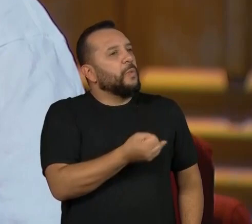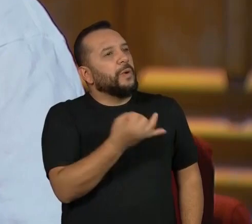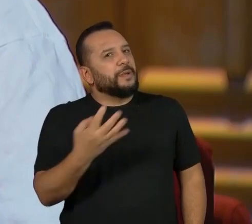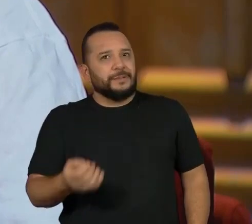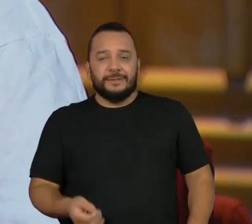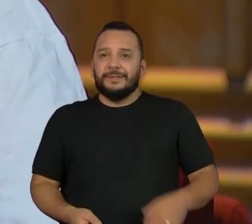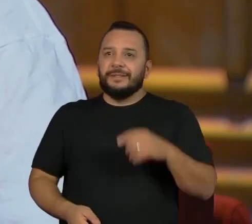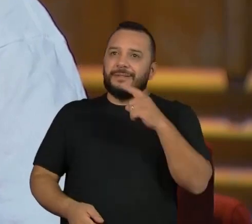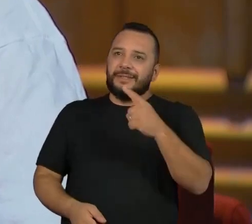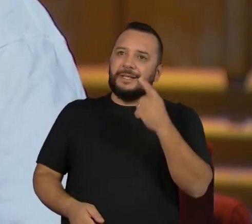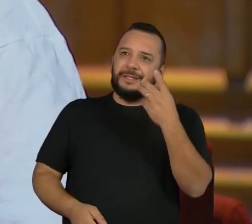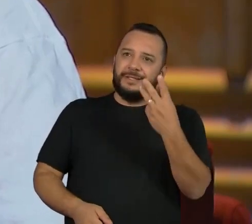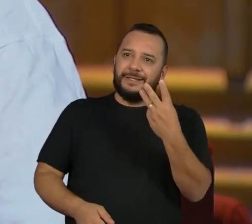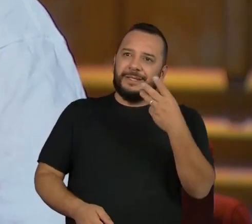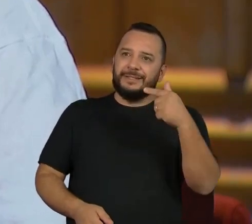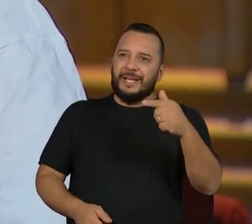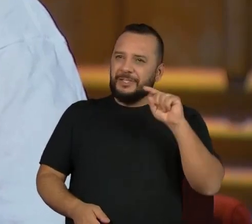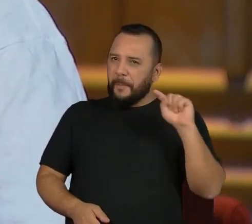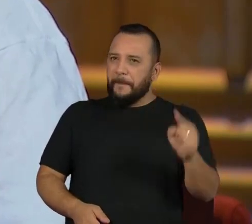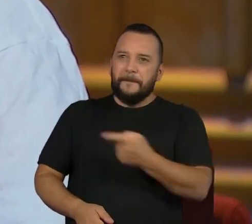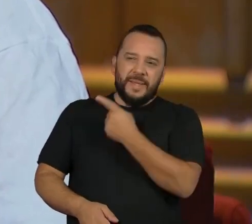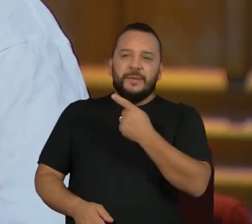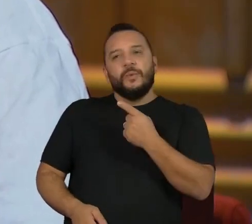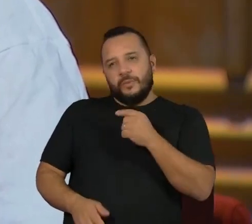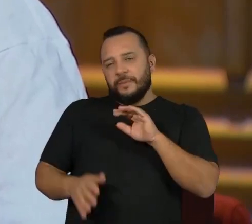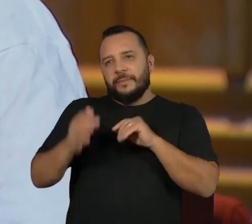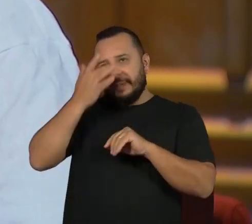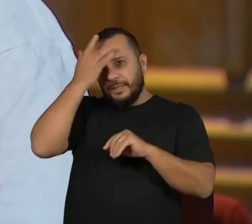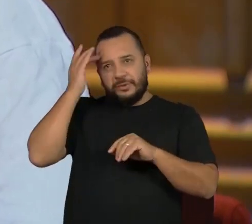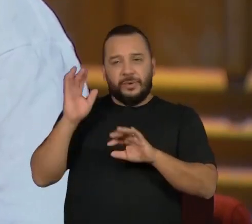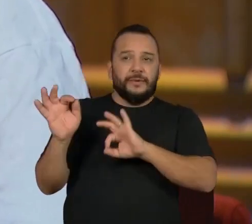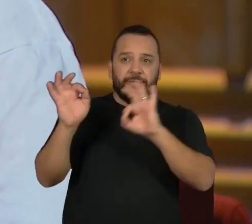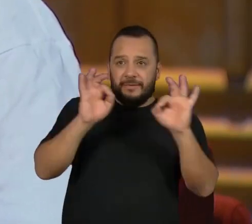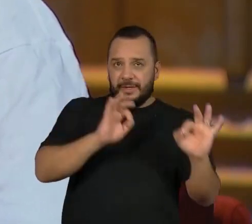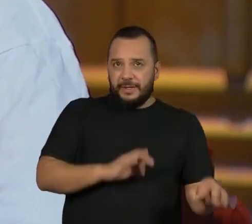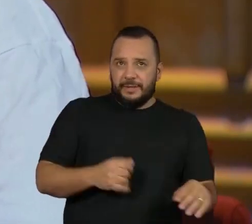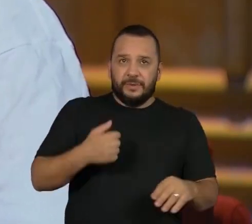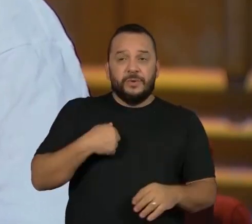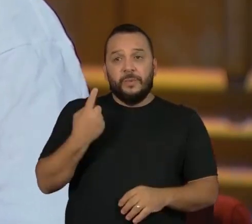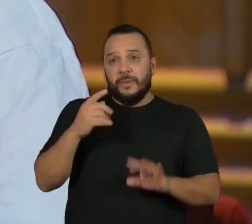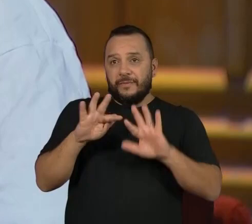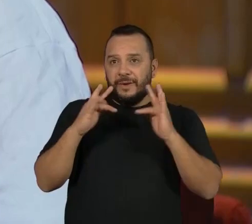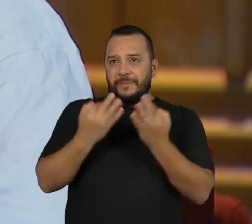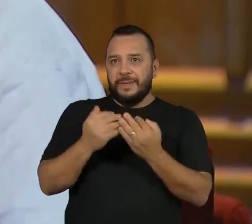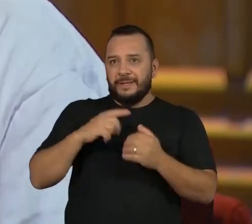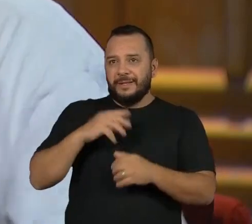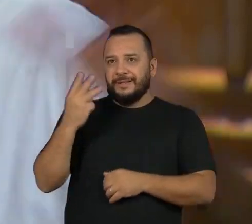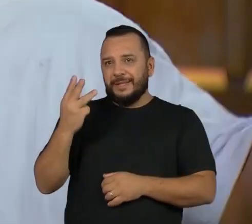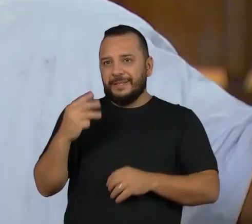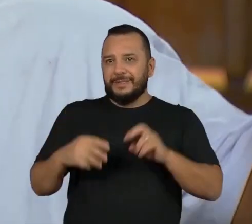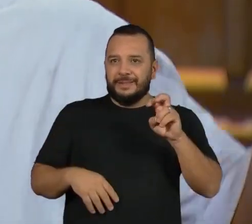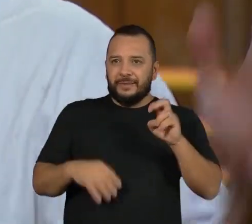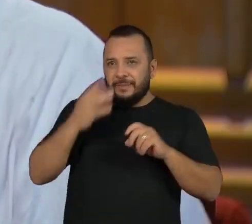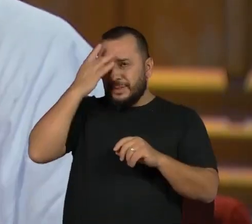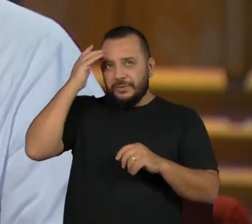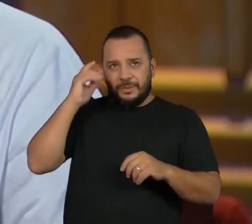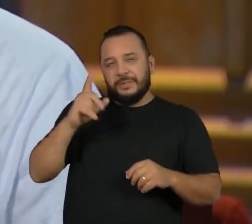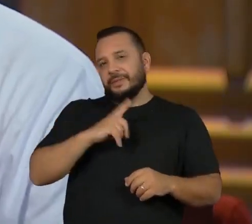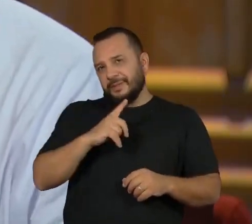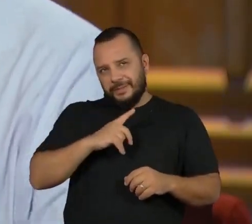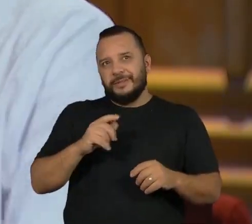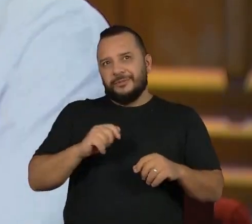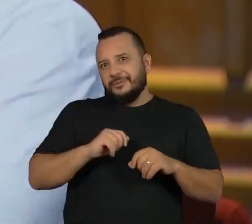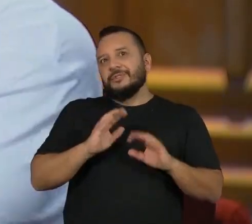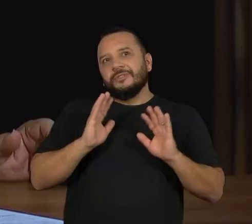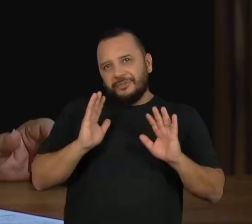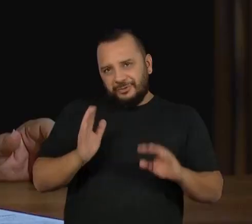de 137.000 aparelhos conectados se a gente for colocar uma família com a média de três a cinco pessoas ali você pode colocar um impacto com